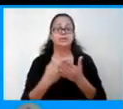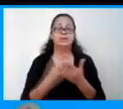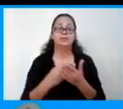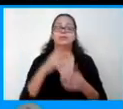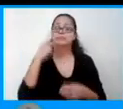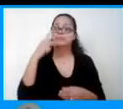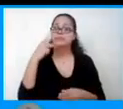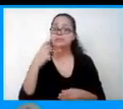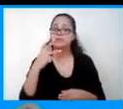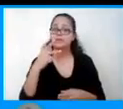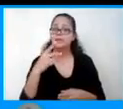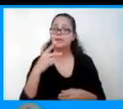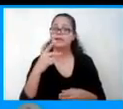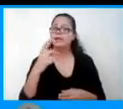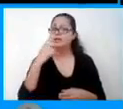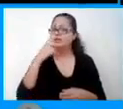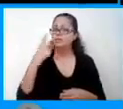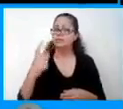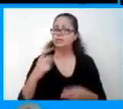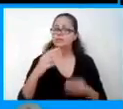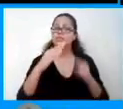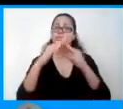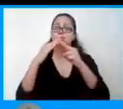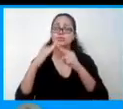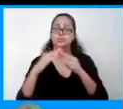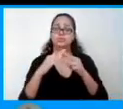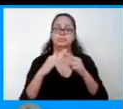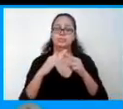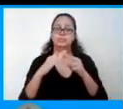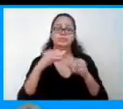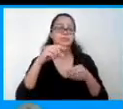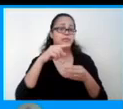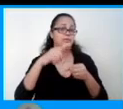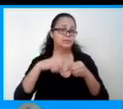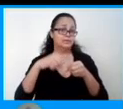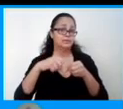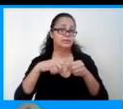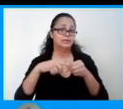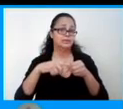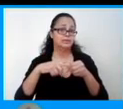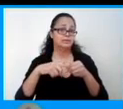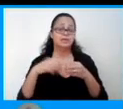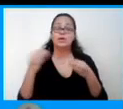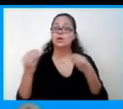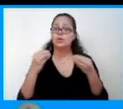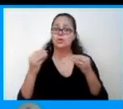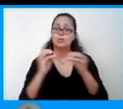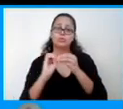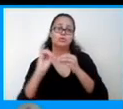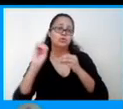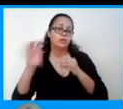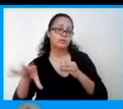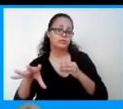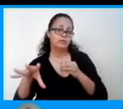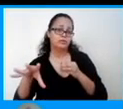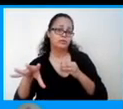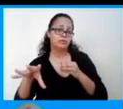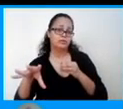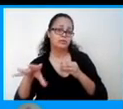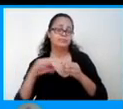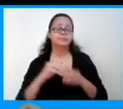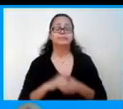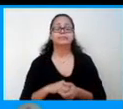vai falar aí da questão do lixo urbano, vamos continuar nesse assunto, a gente vai falar de como deve ser o descarte, né, as consequências do